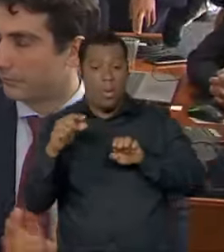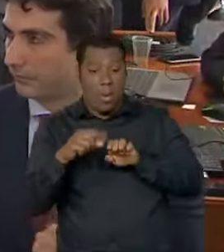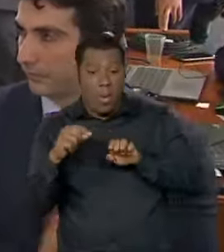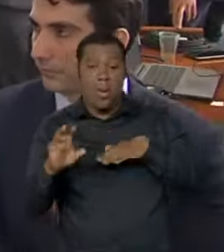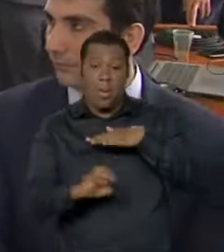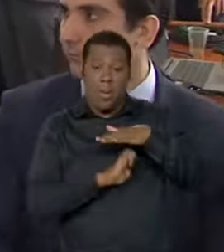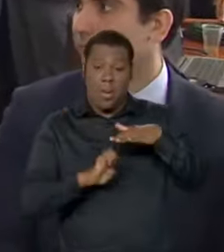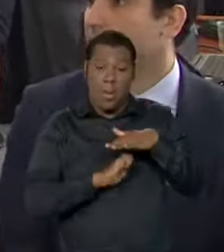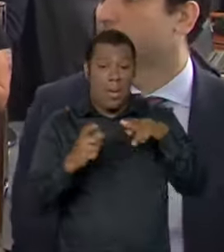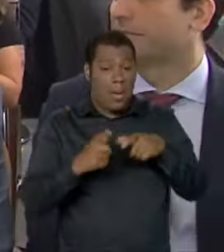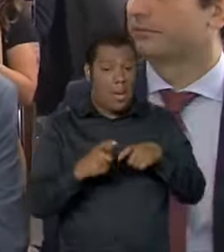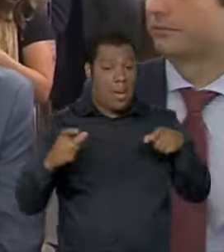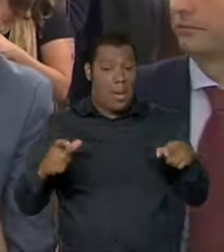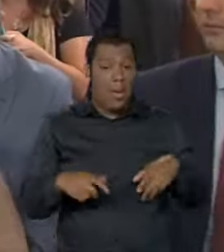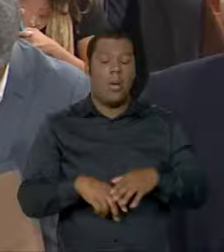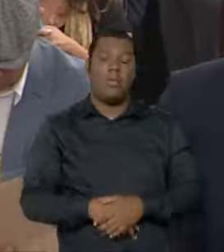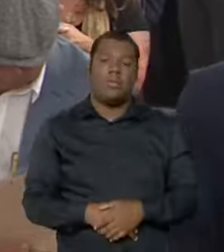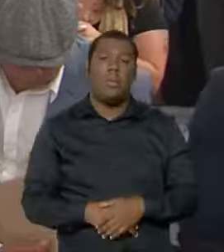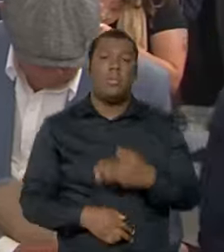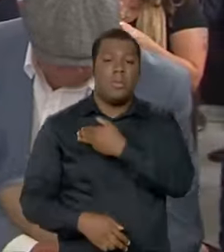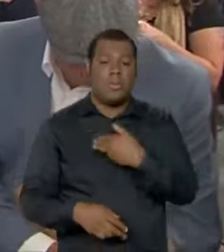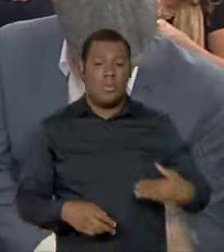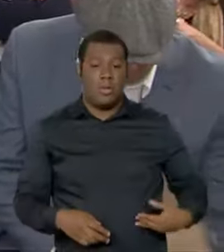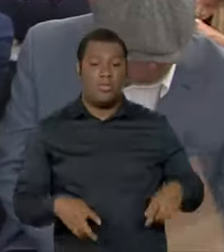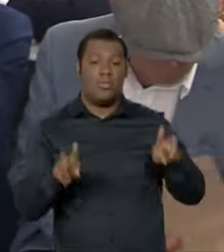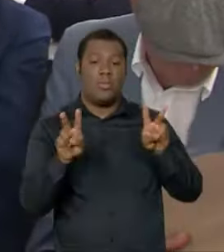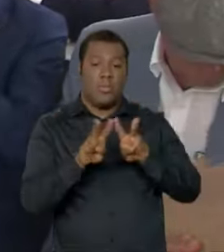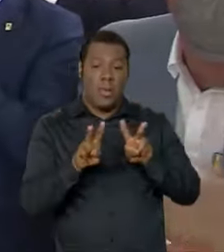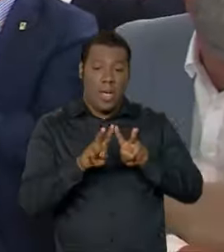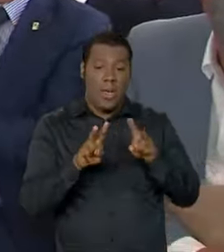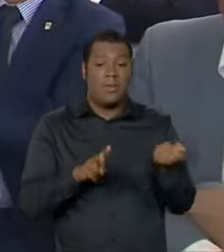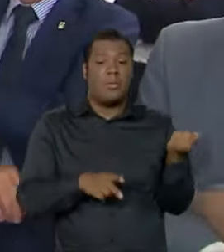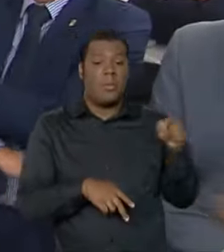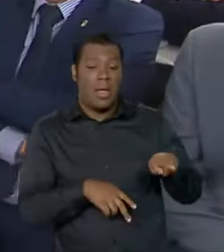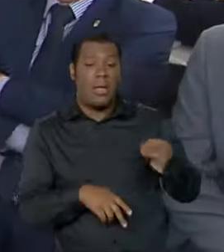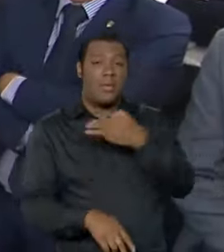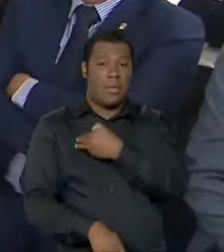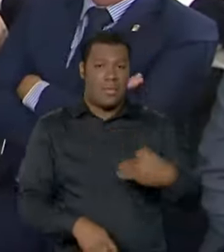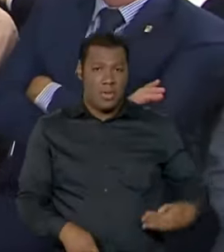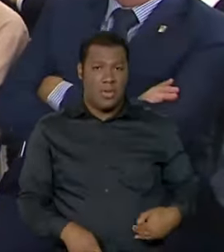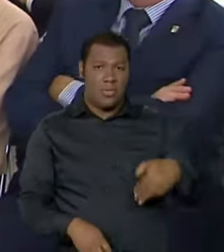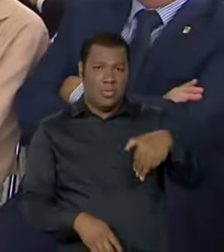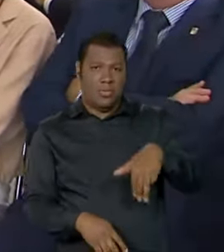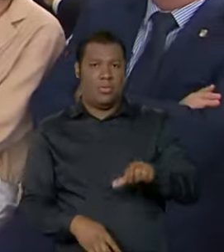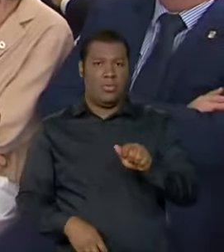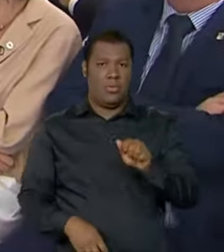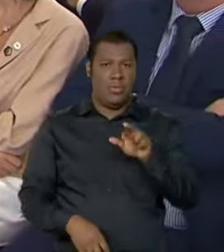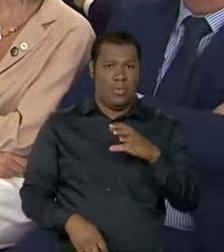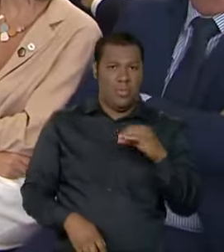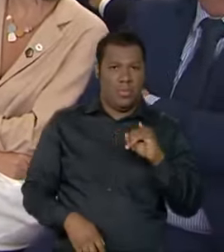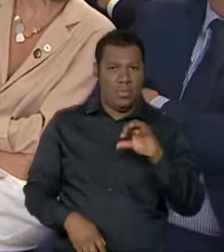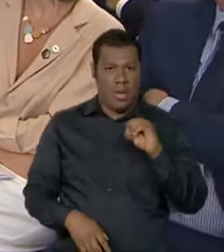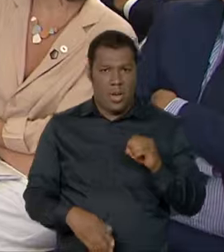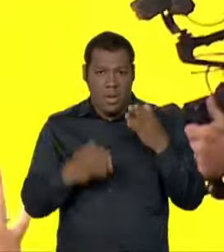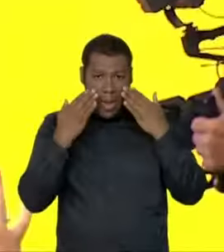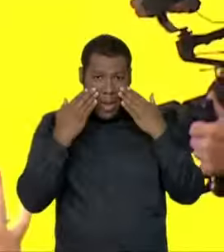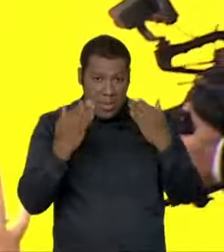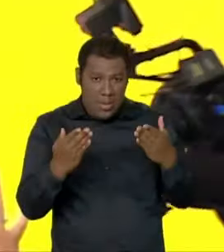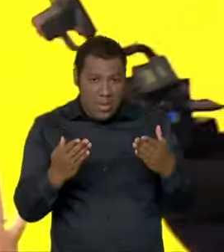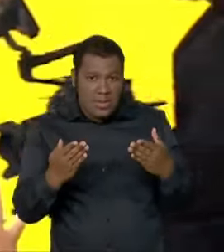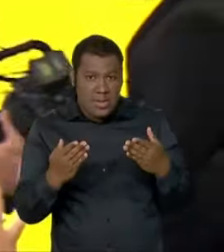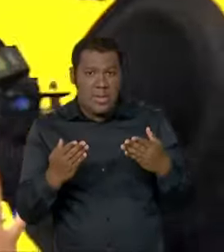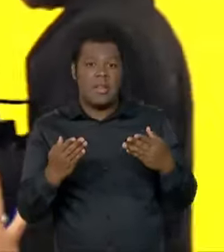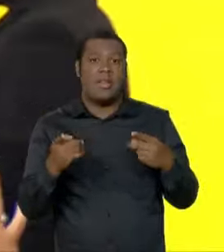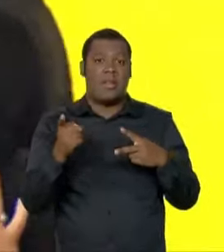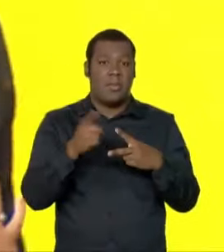Eu acho que o Wellington e o Márcio foram muito felizes na apresentação dos dois primeiros eixos, mas eu queria falar um pouco mais